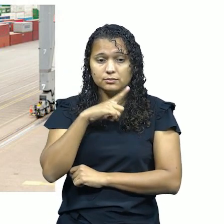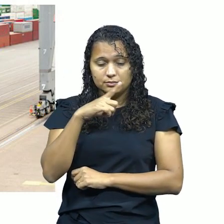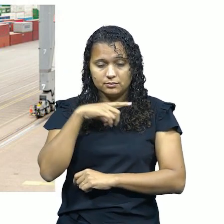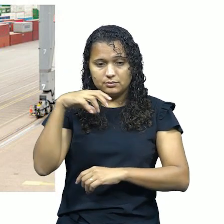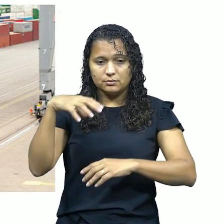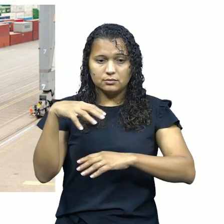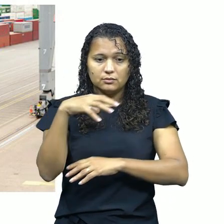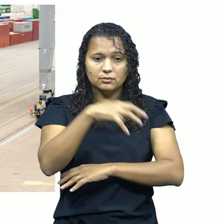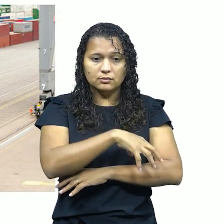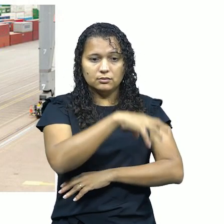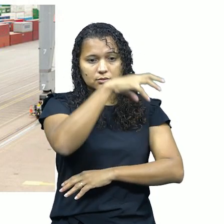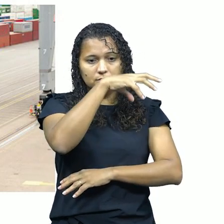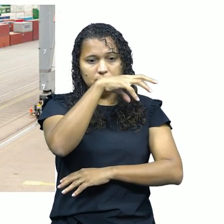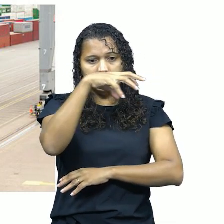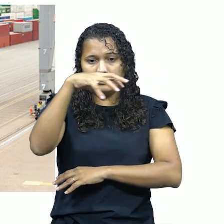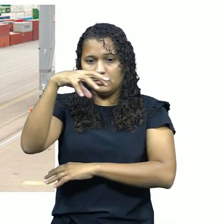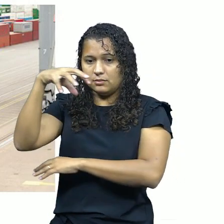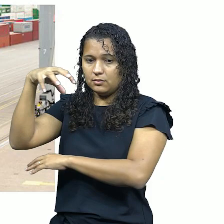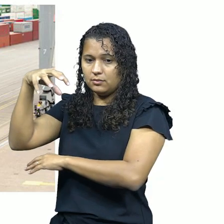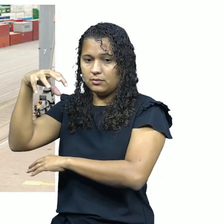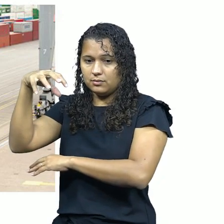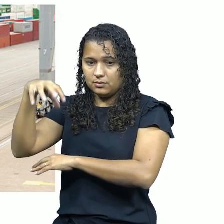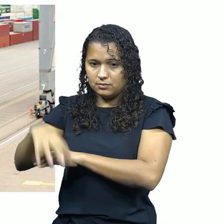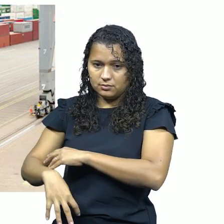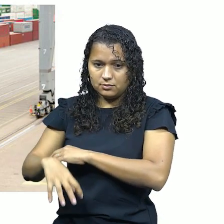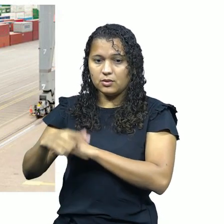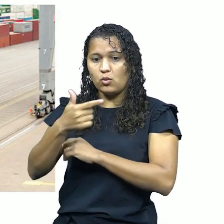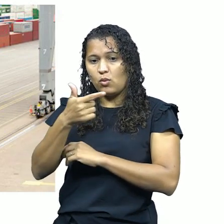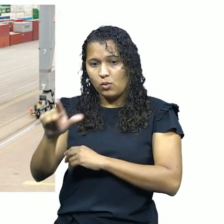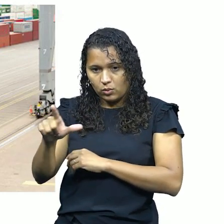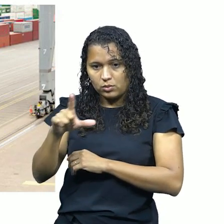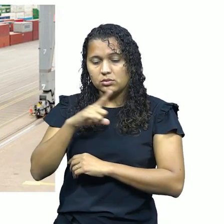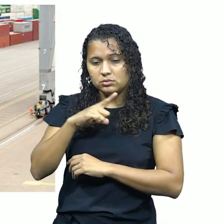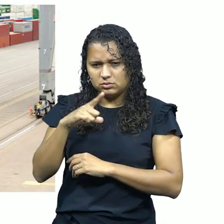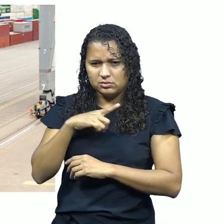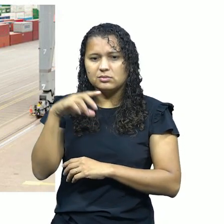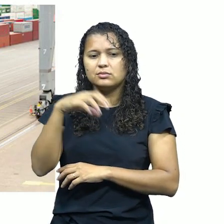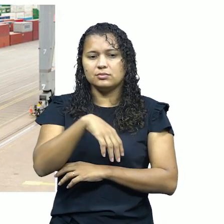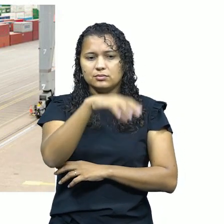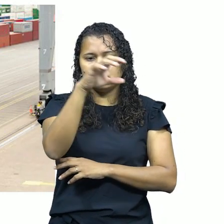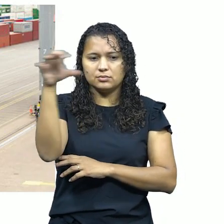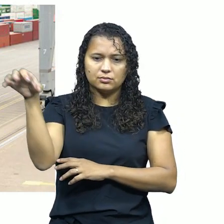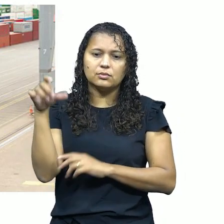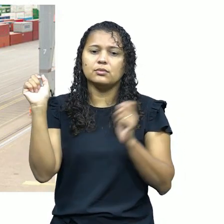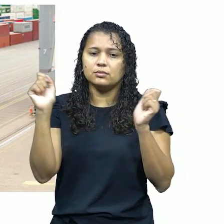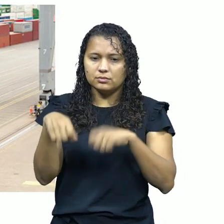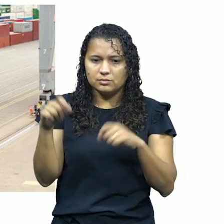containers diretamente no solo para que outros guindastes